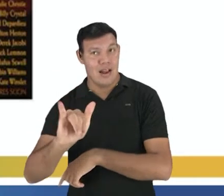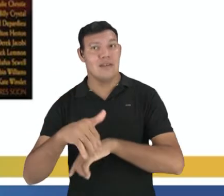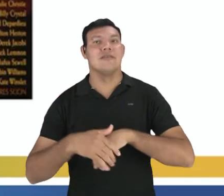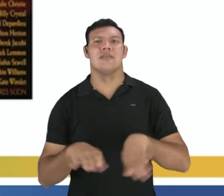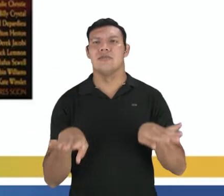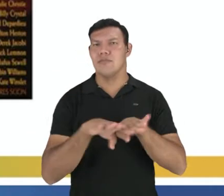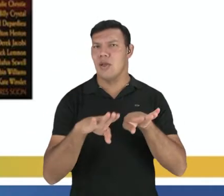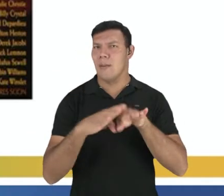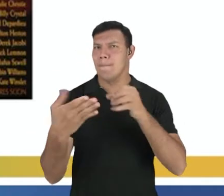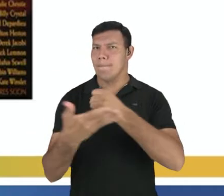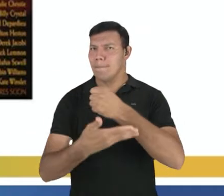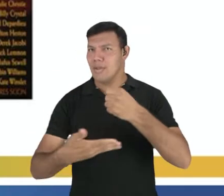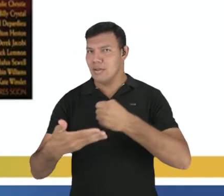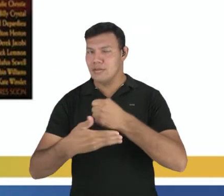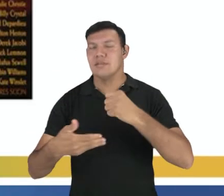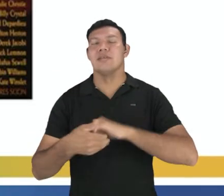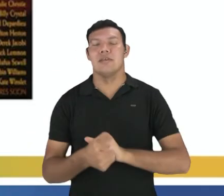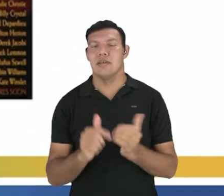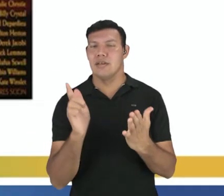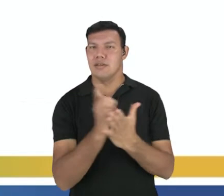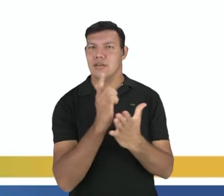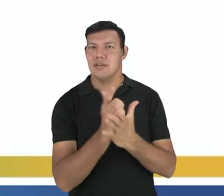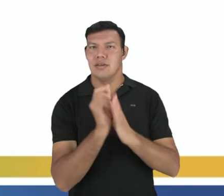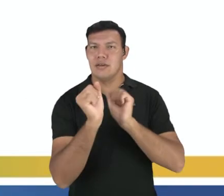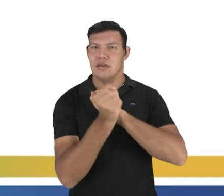foi baseado nessa obra.